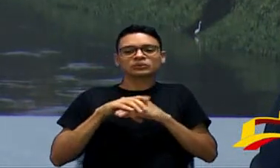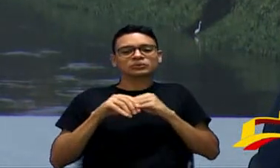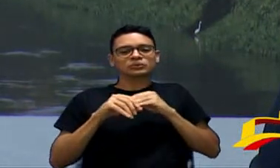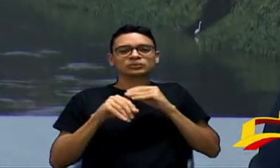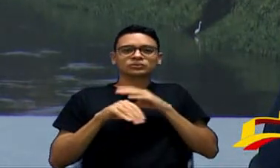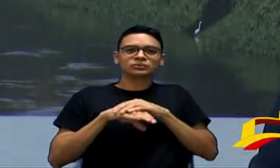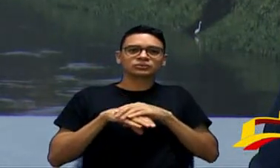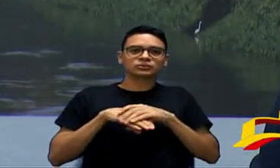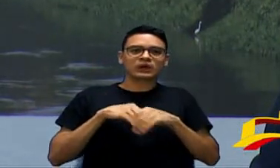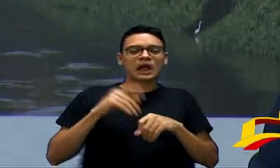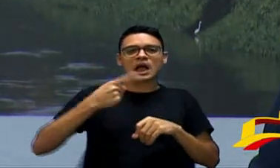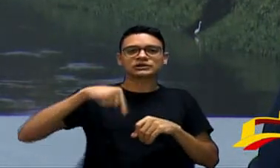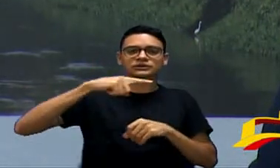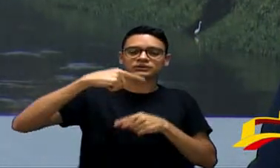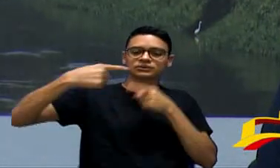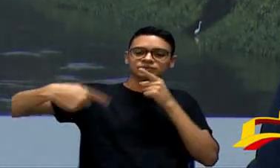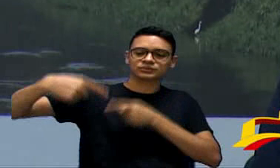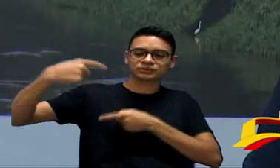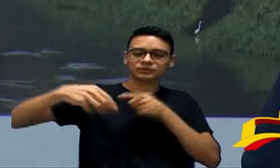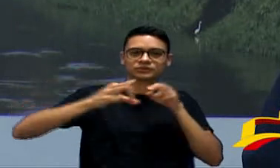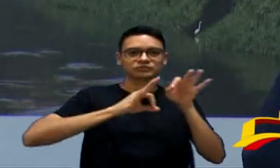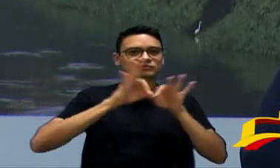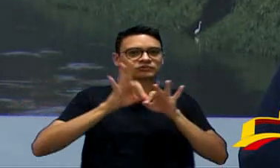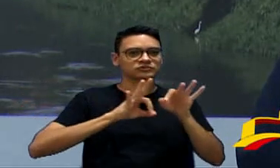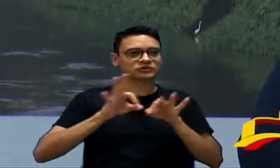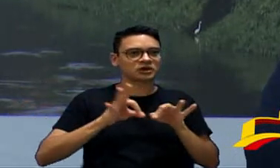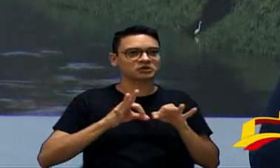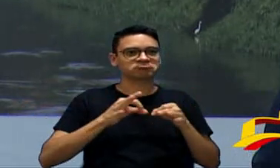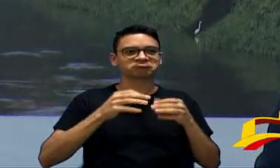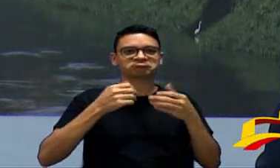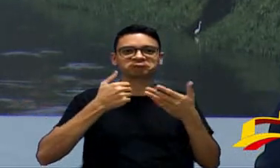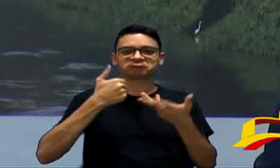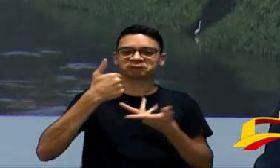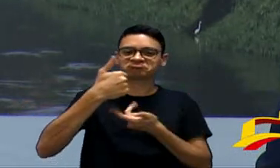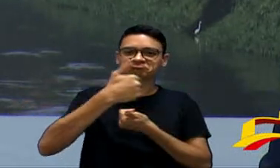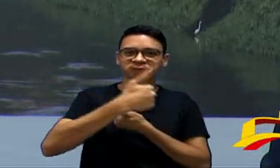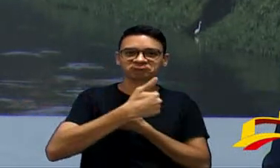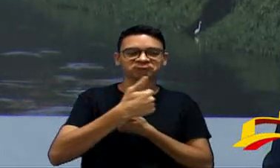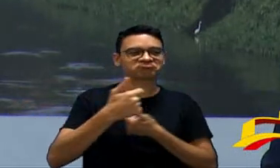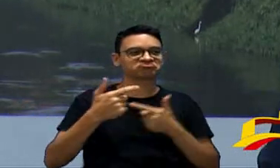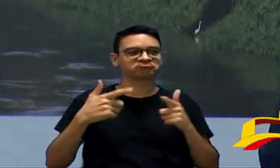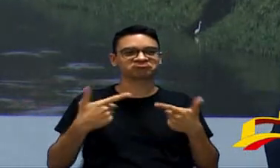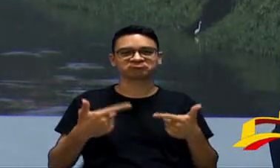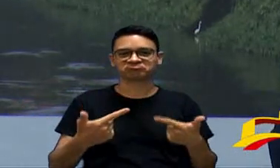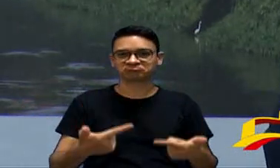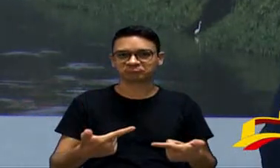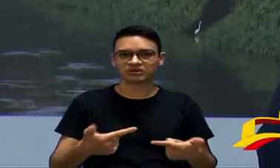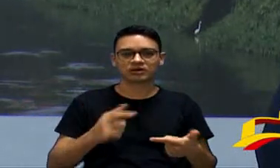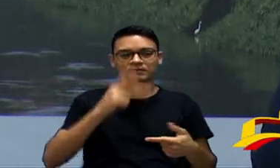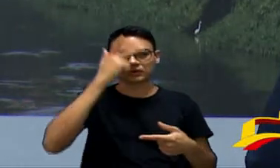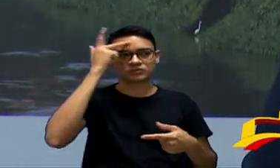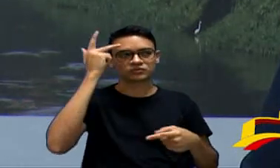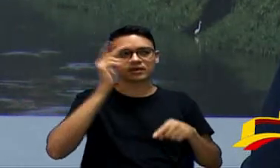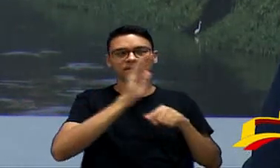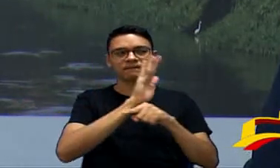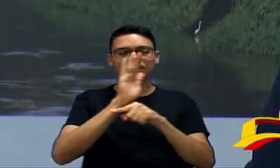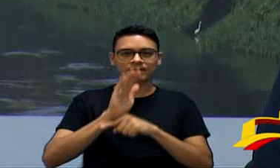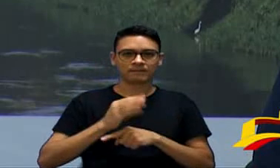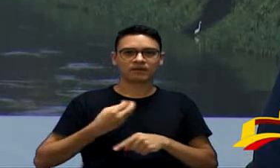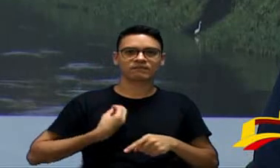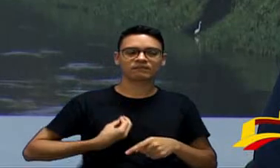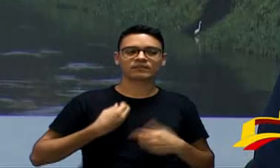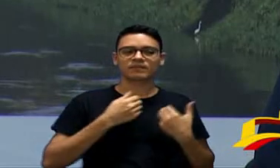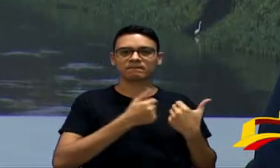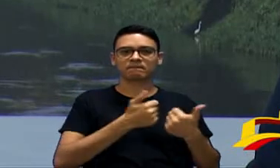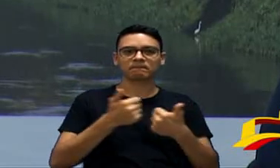Nós não estamos discutindo os projetos que realmente devem ou deveriam ser discutidos de fato, que levam